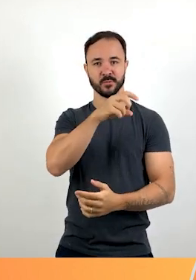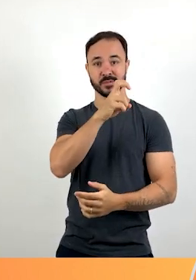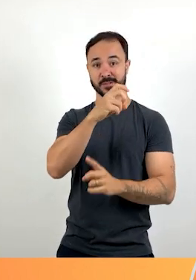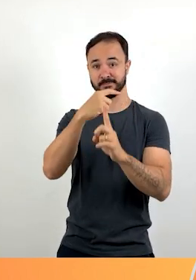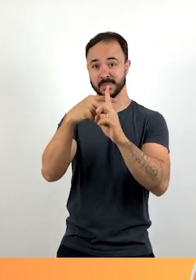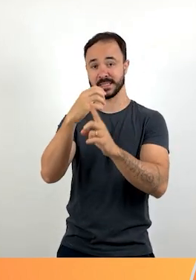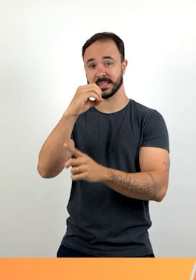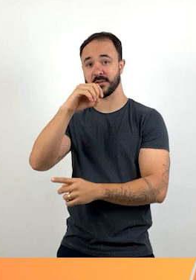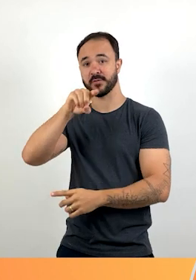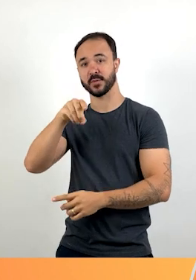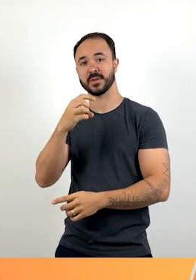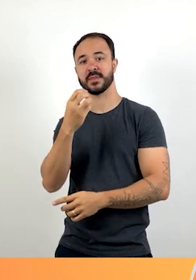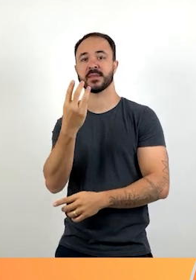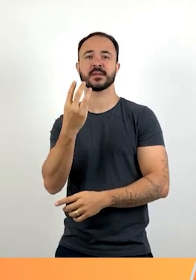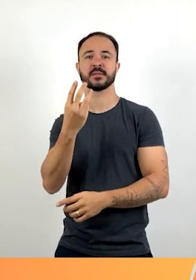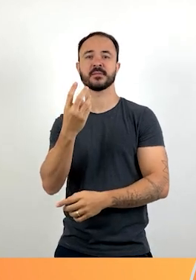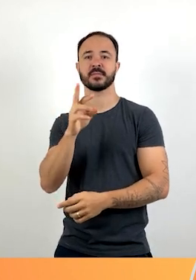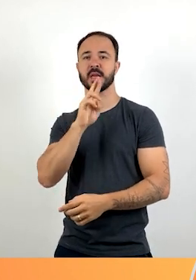0,3 vai ser